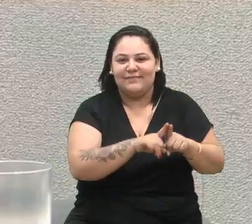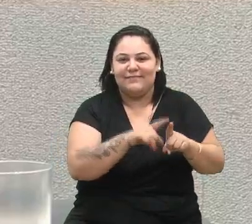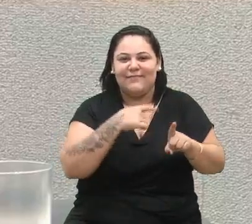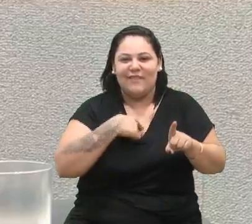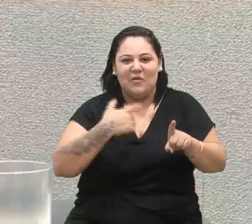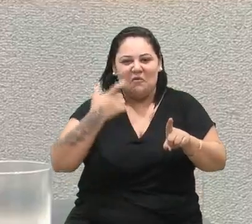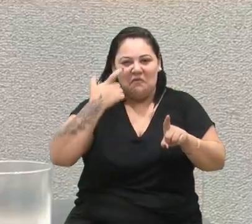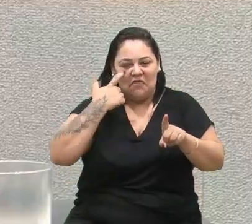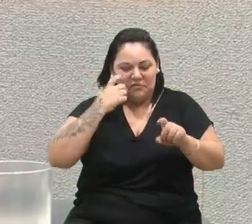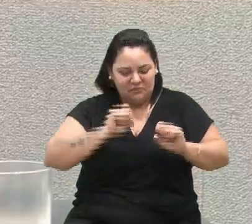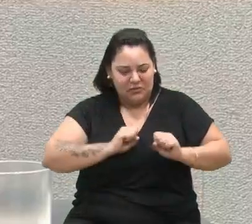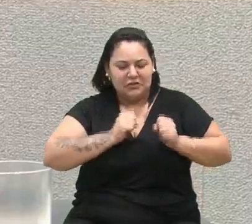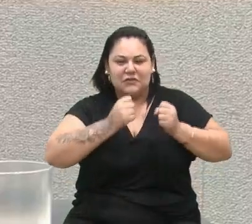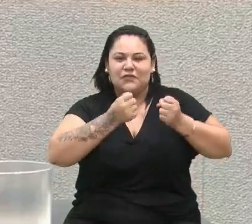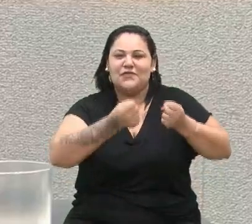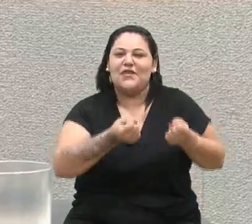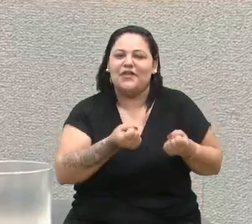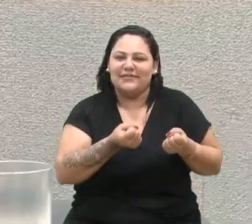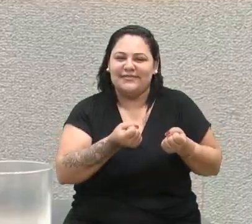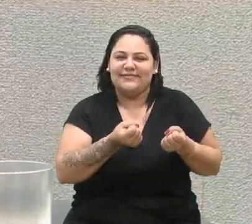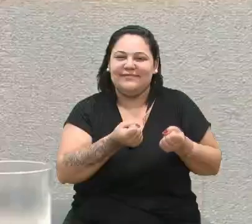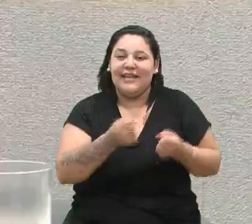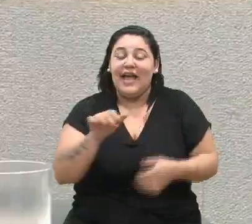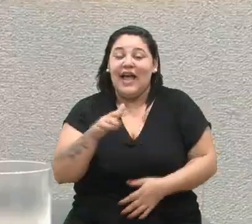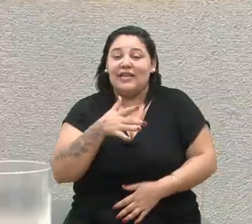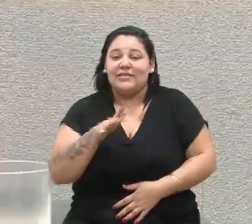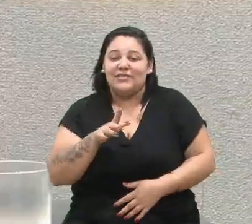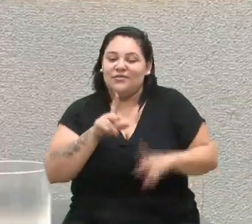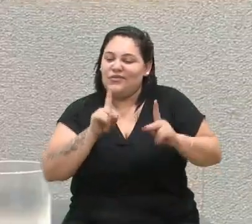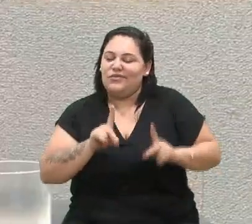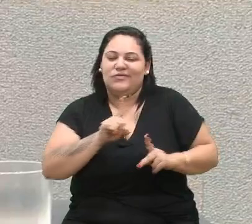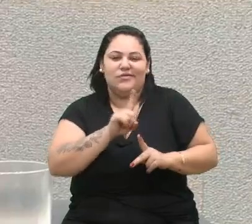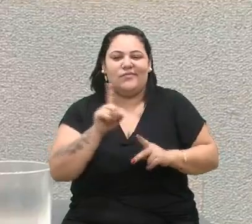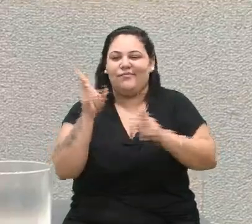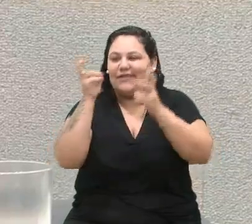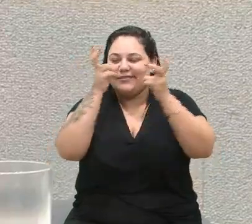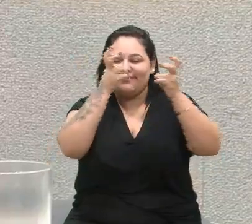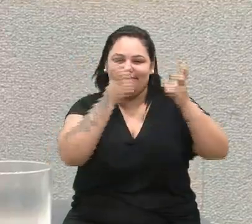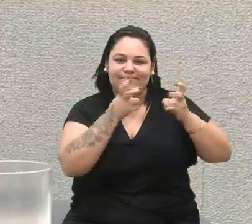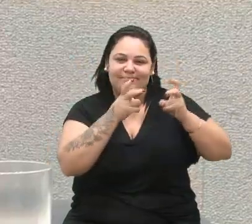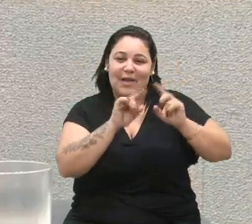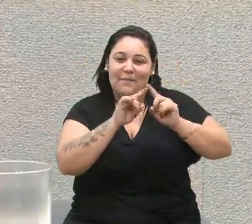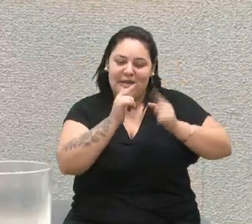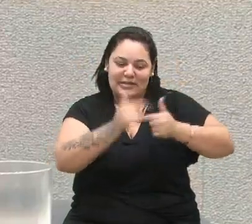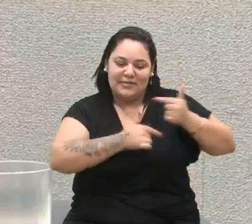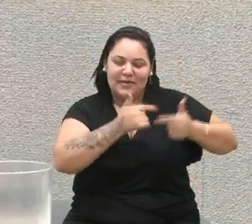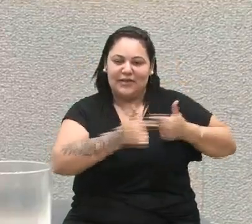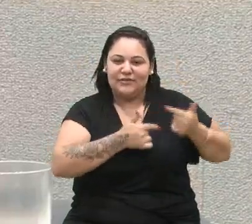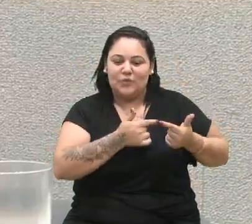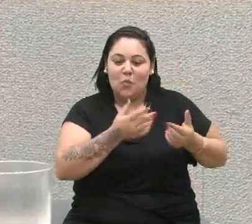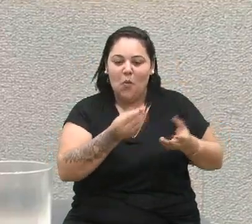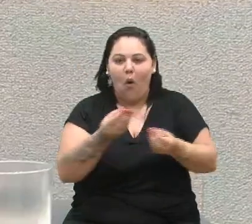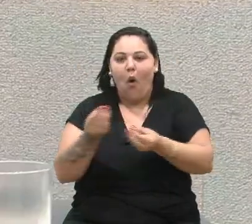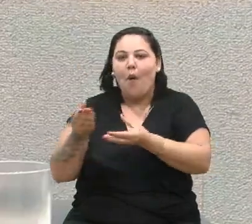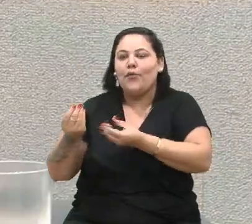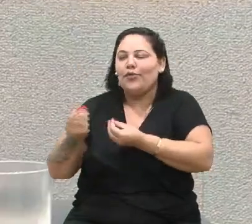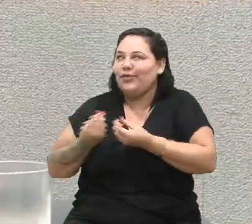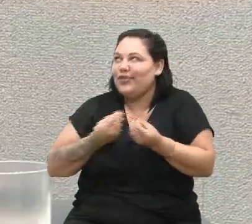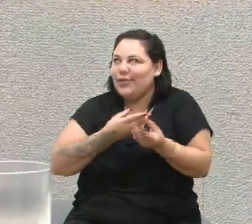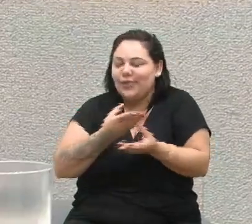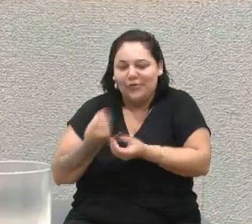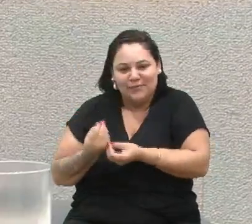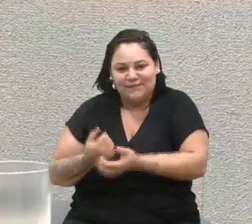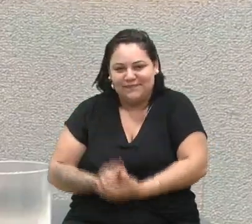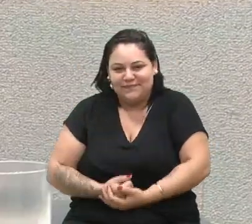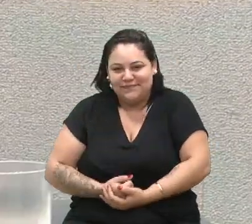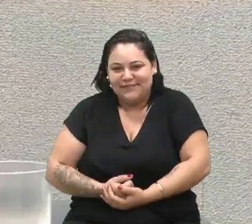empenhando, muitas vezes passando despercebido, mas trabalhando muito mais do que aqueles que mais aparecem. O